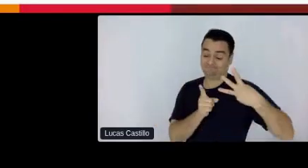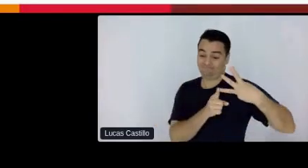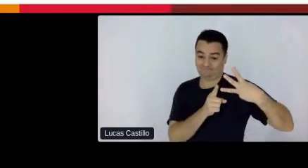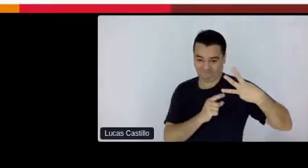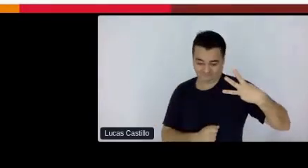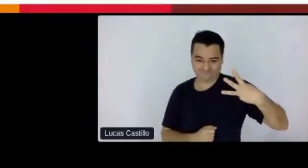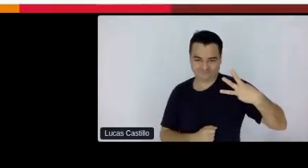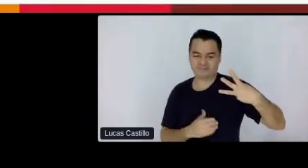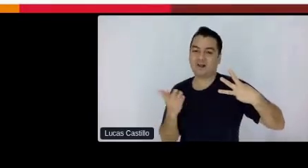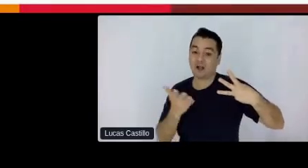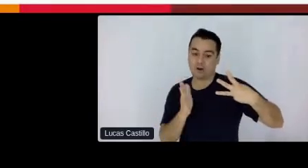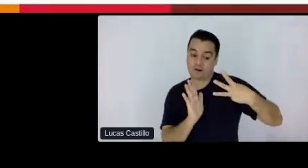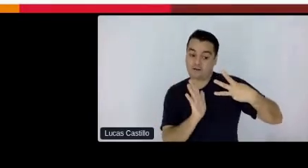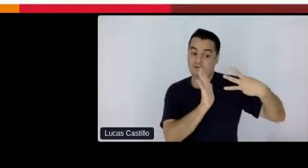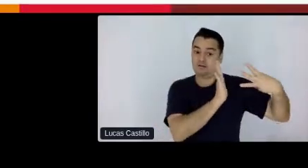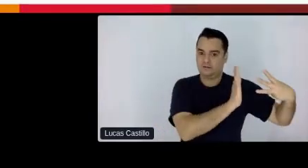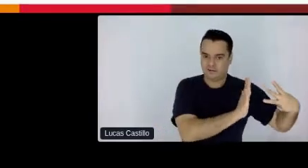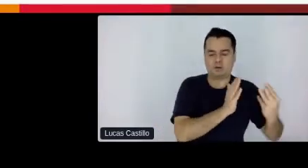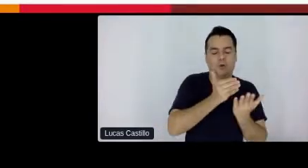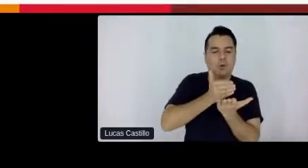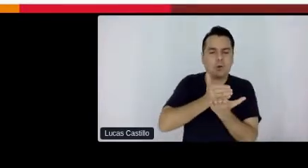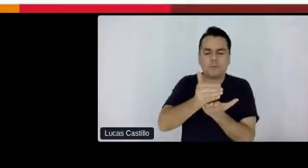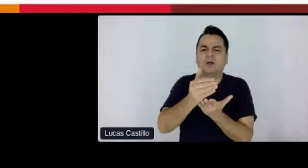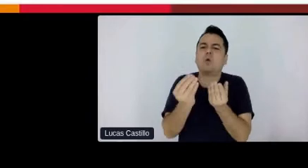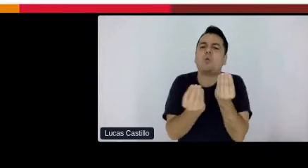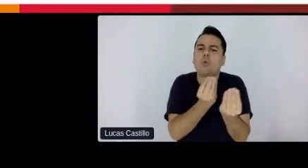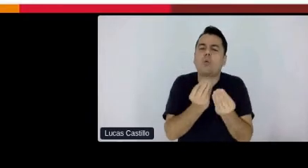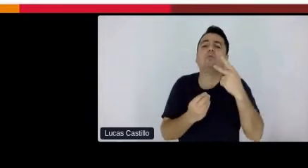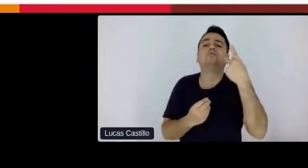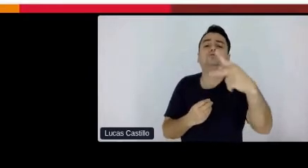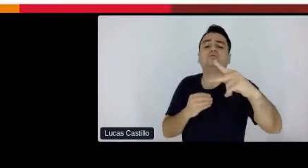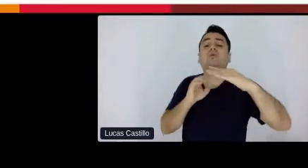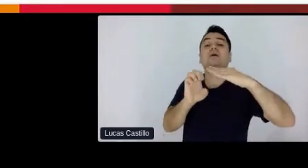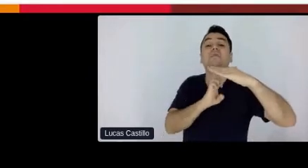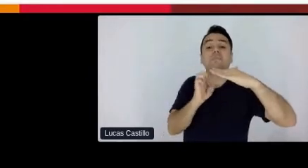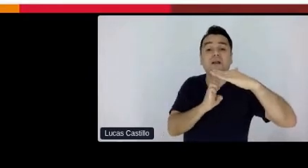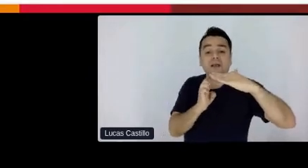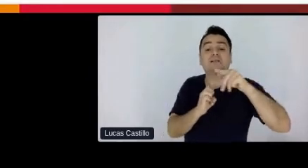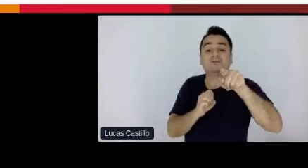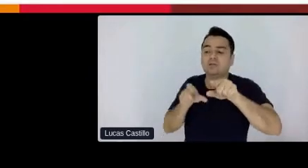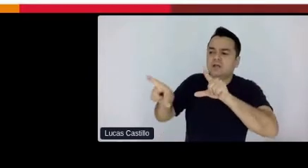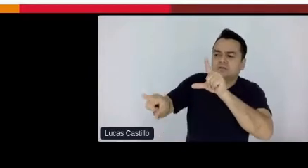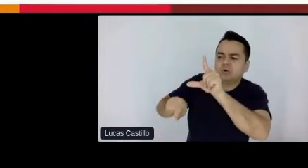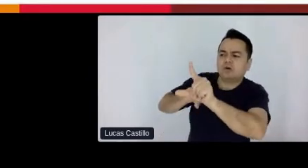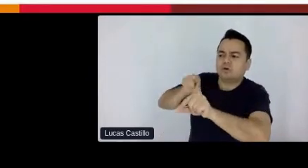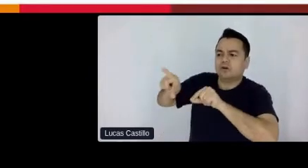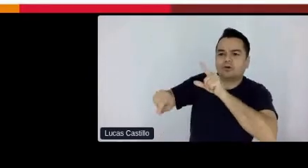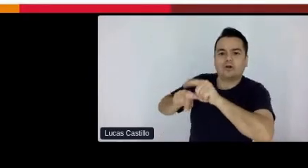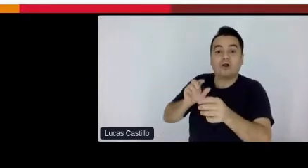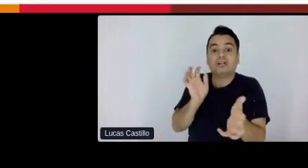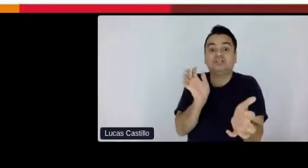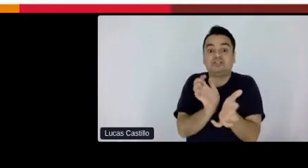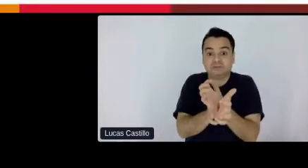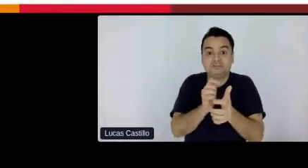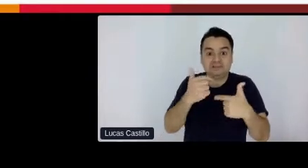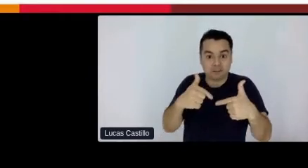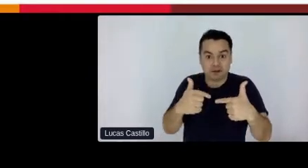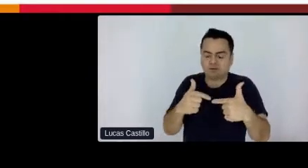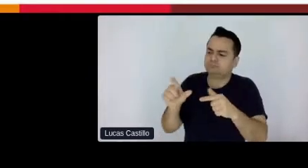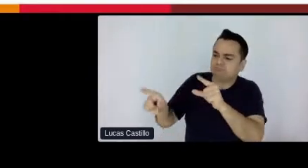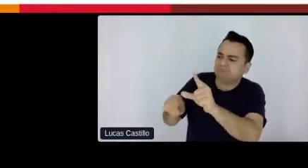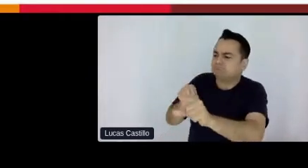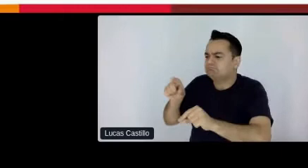como conduzir processos seletivos mais inclusivos, que eu montei com muito carinho nesse momento. Aqui eu trago